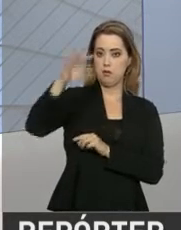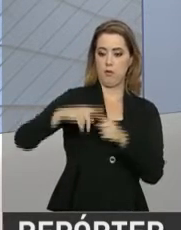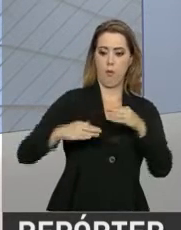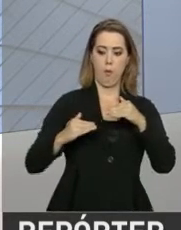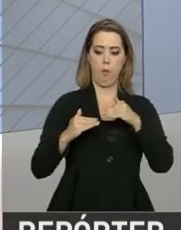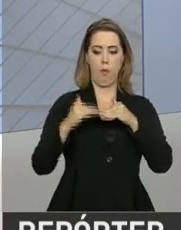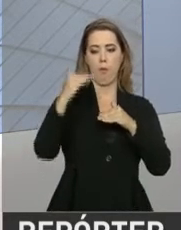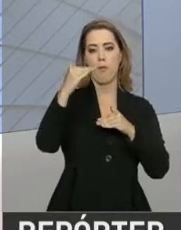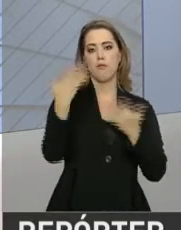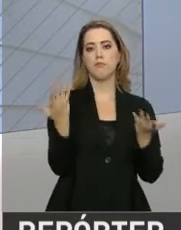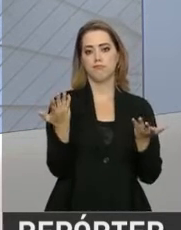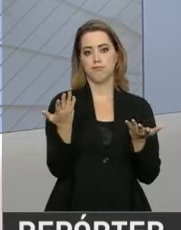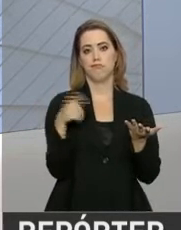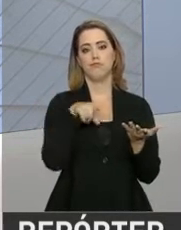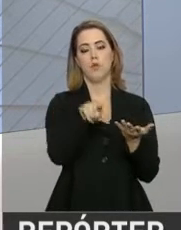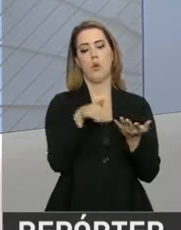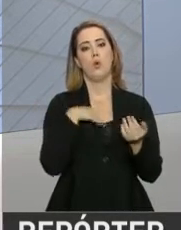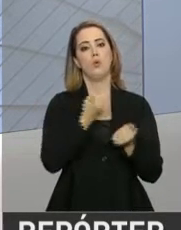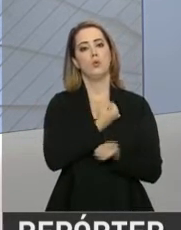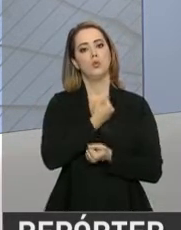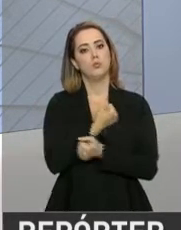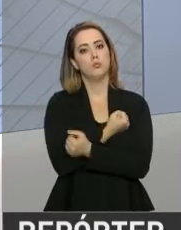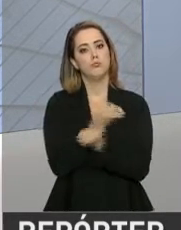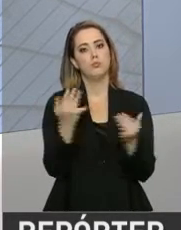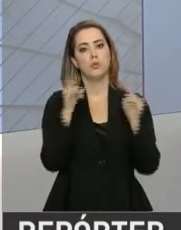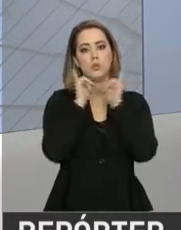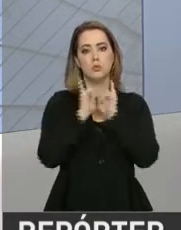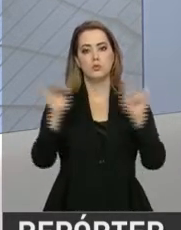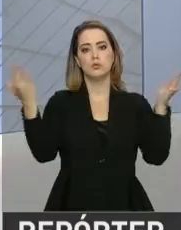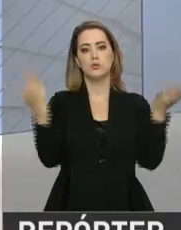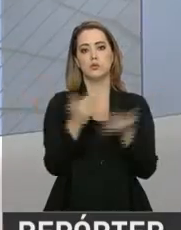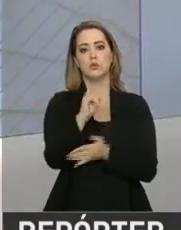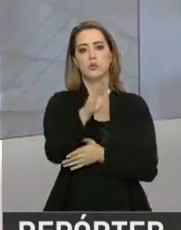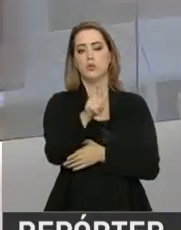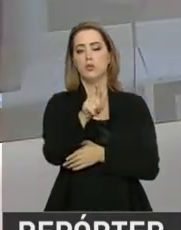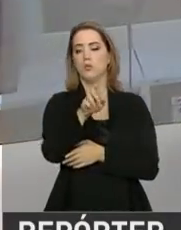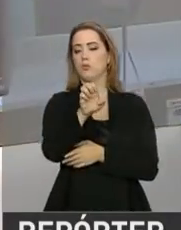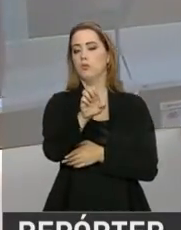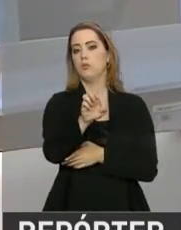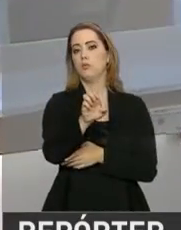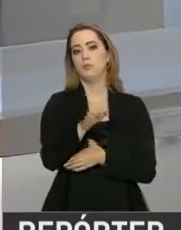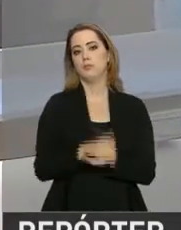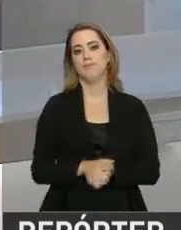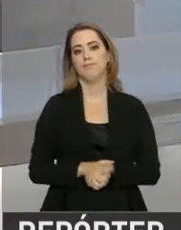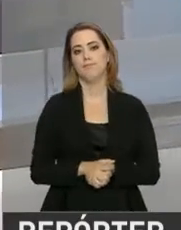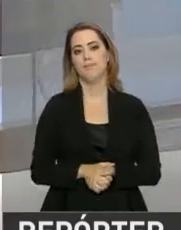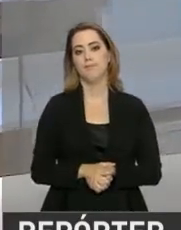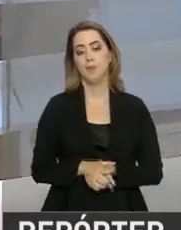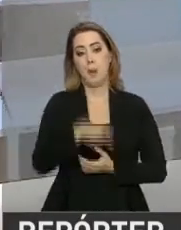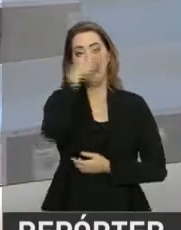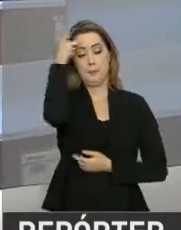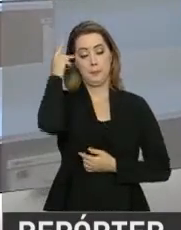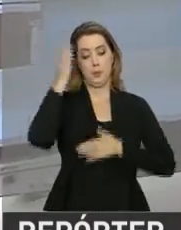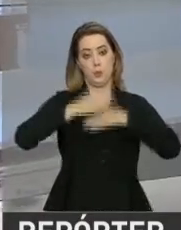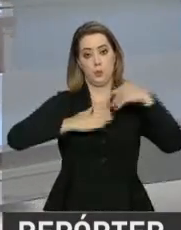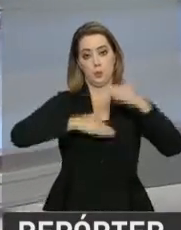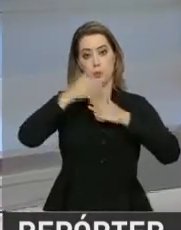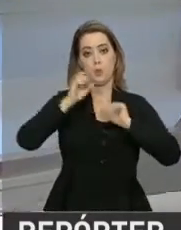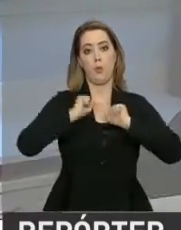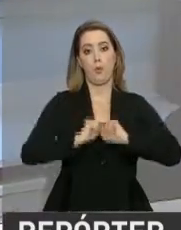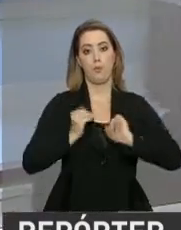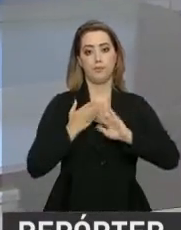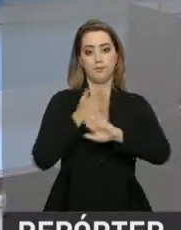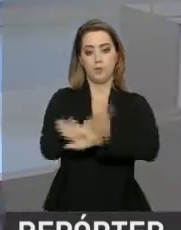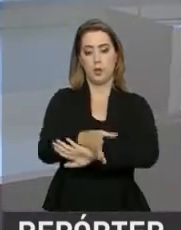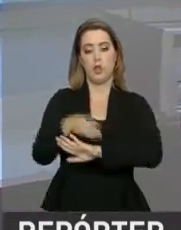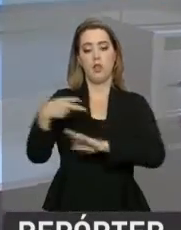0,66%. Os números foram divulgados hoje pelo IBGE. E artesãos de todo o país podem participar até